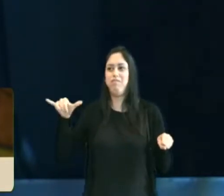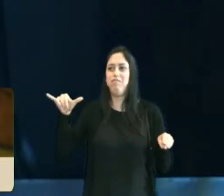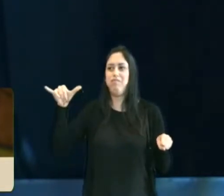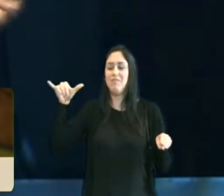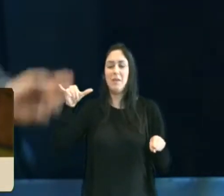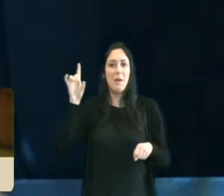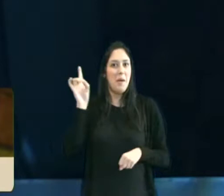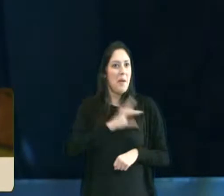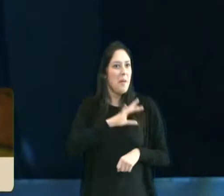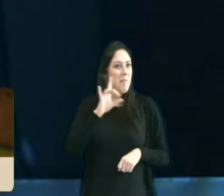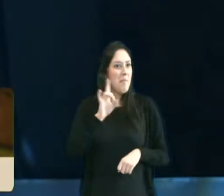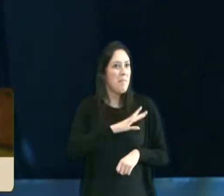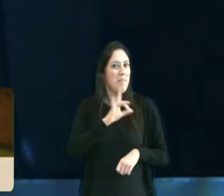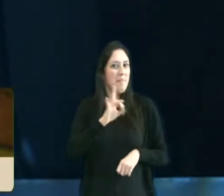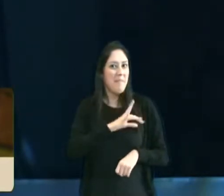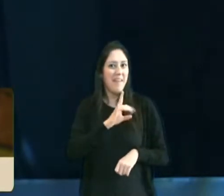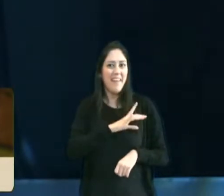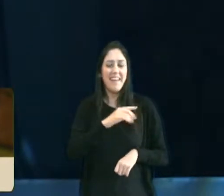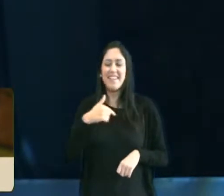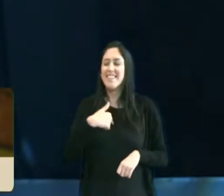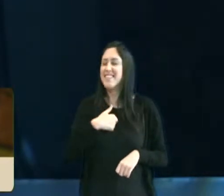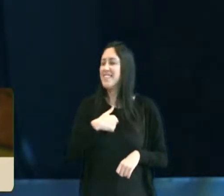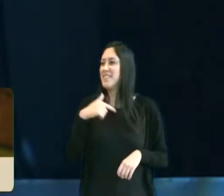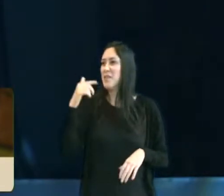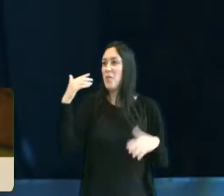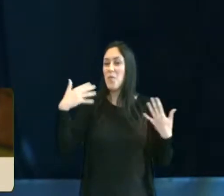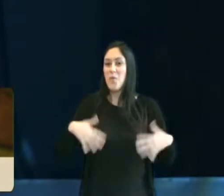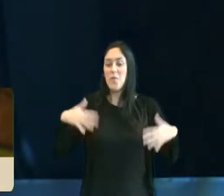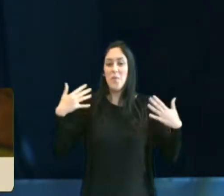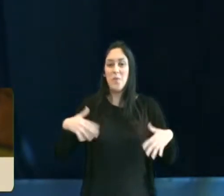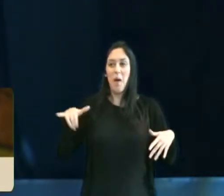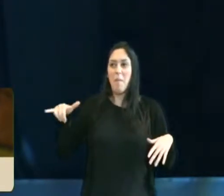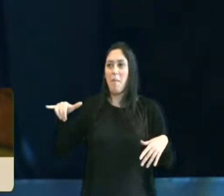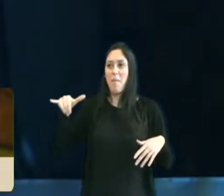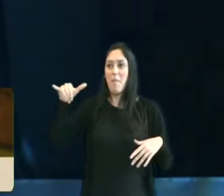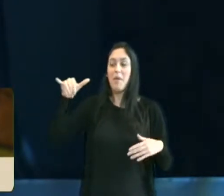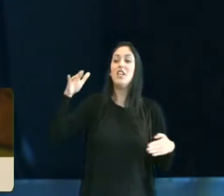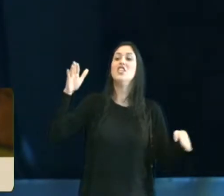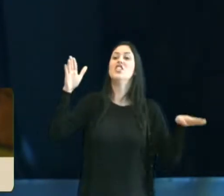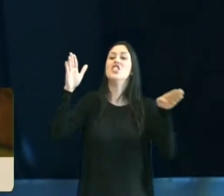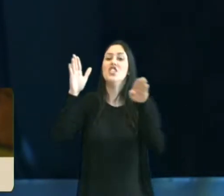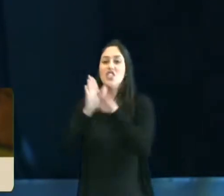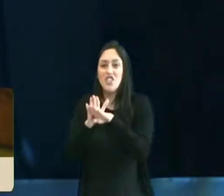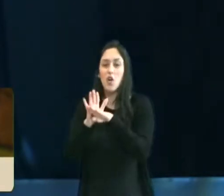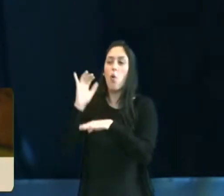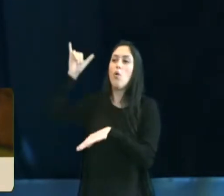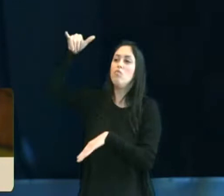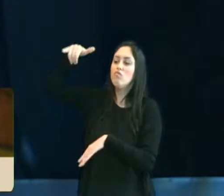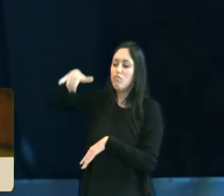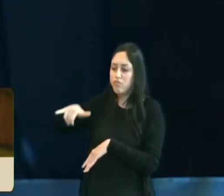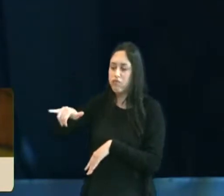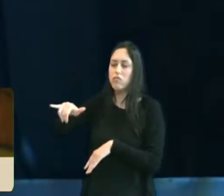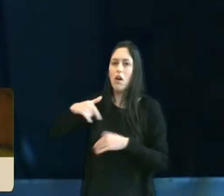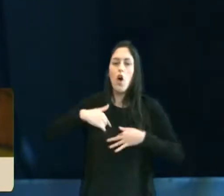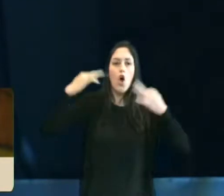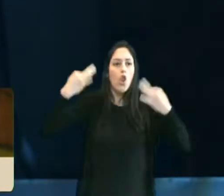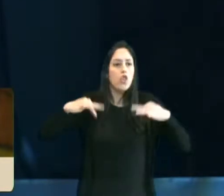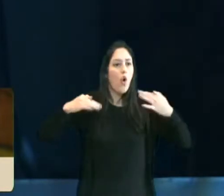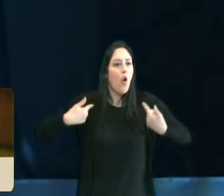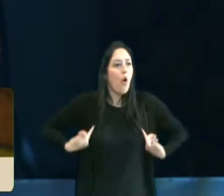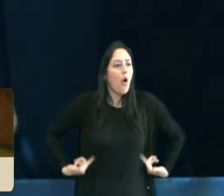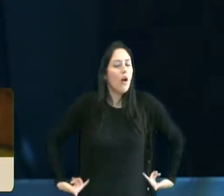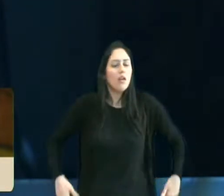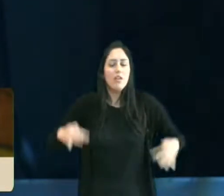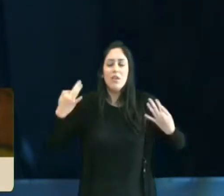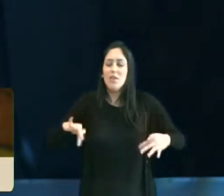que ia ajudar a segurar na cadeira, mas eu me segurava na cadeira. E eu lembro que quando eu cheguei do outro lado, eu estava todo dolorido, por